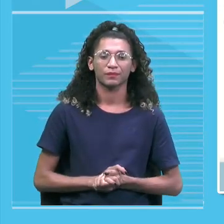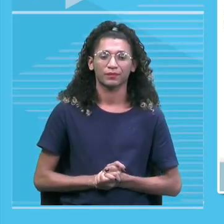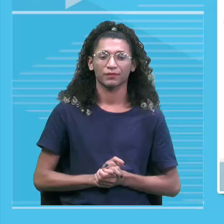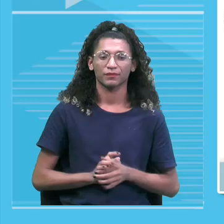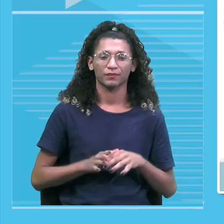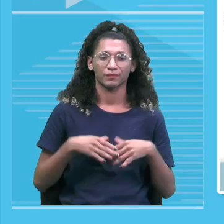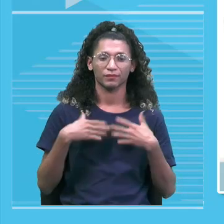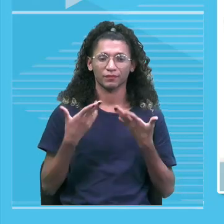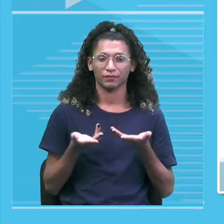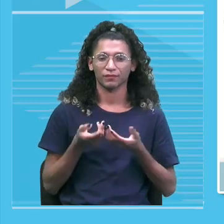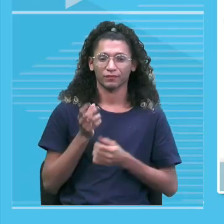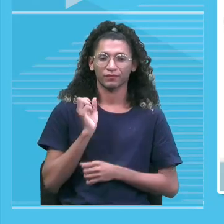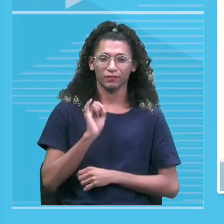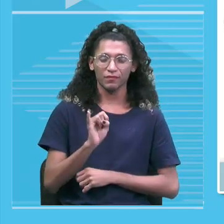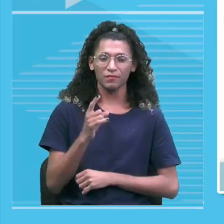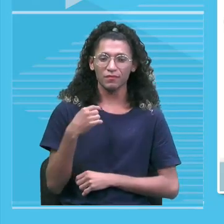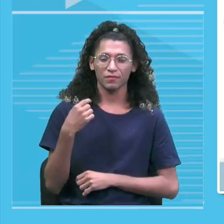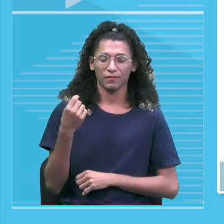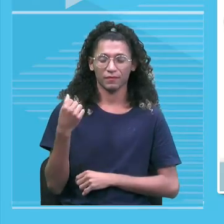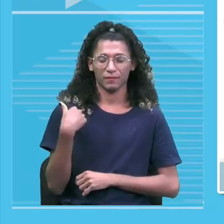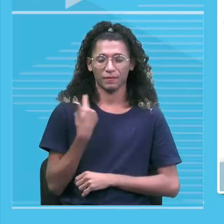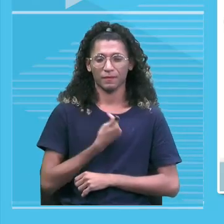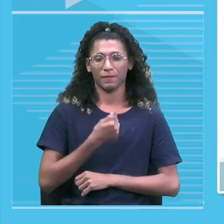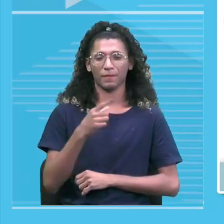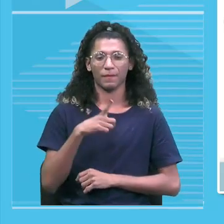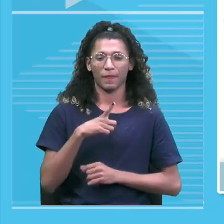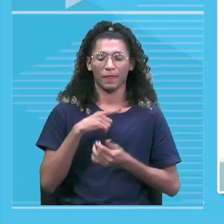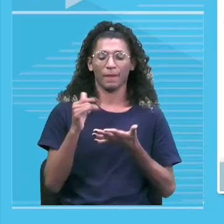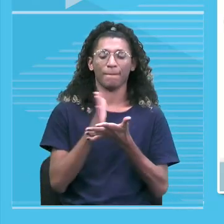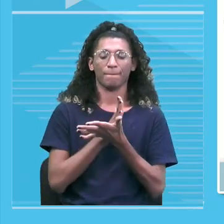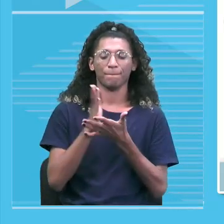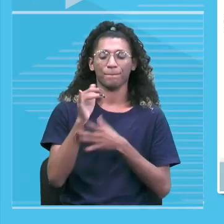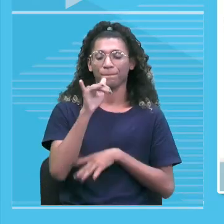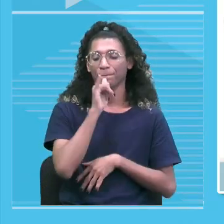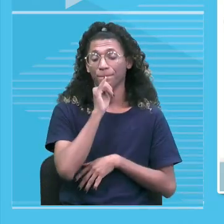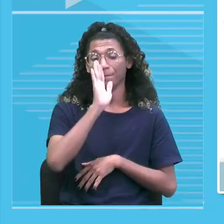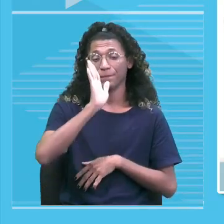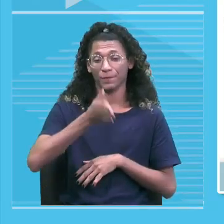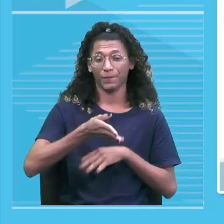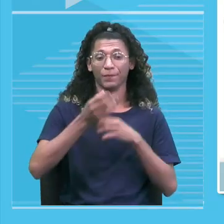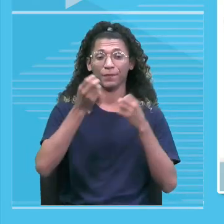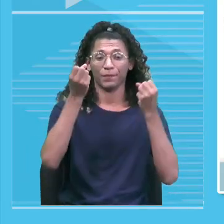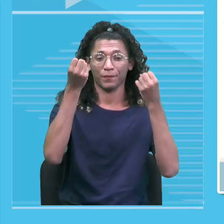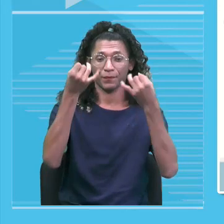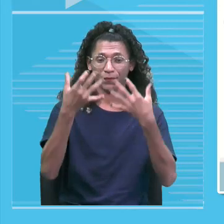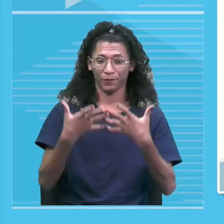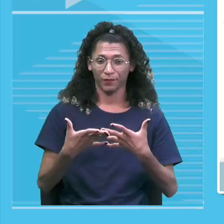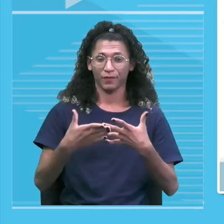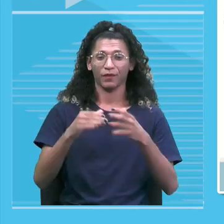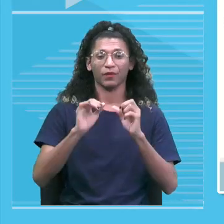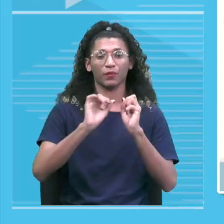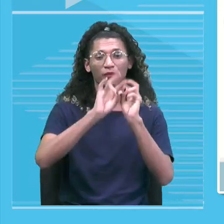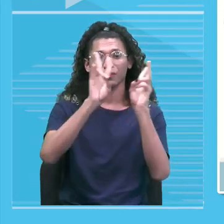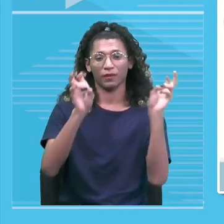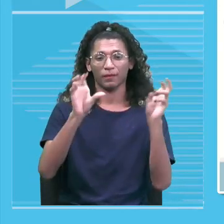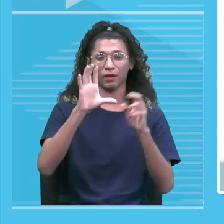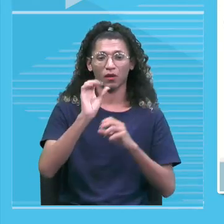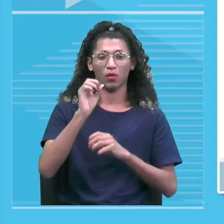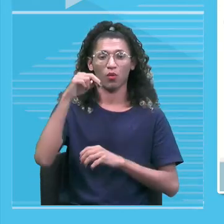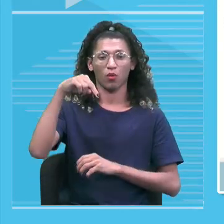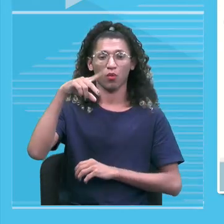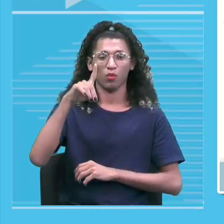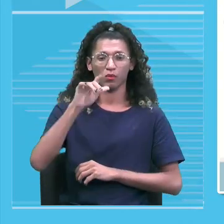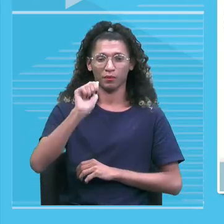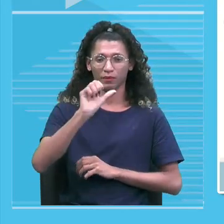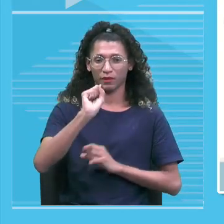se a gente já tem todos esses exemplos que eu falei do que são ondas estão presentes no